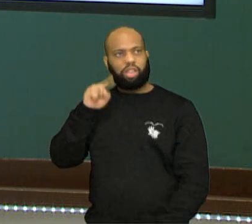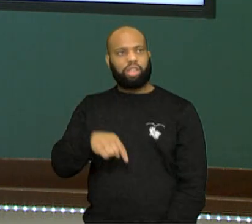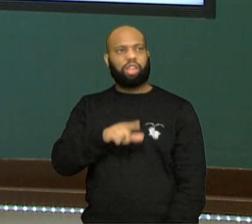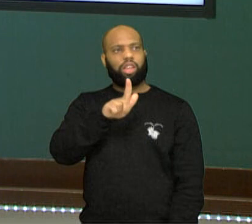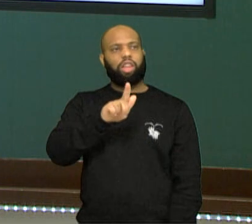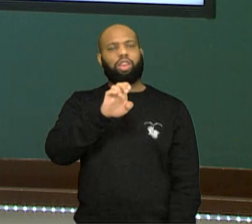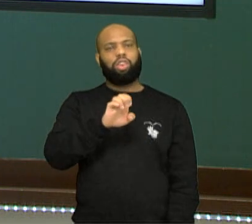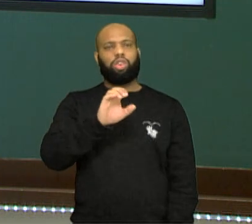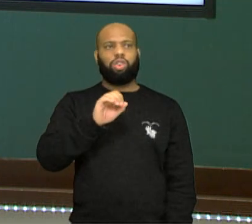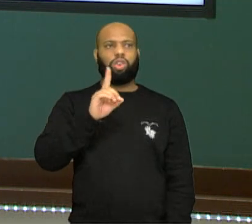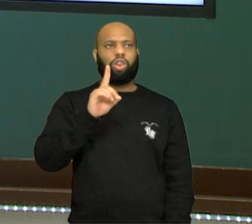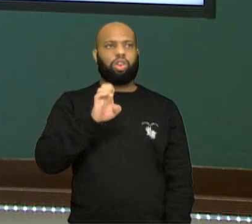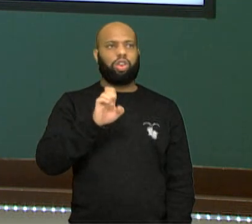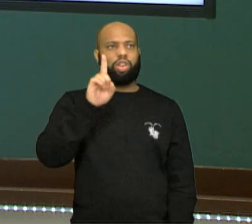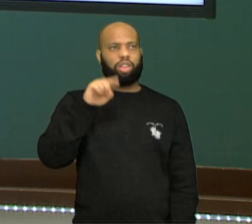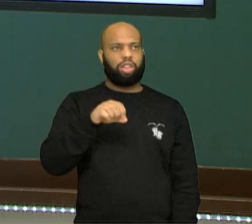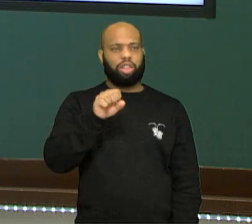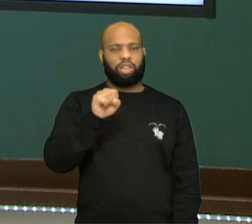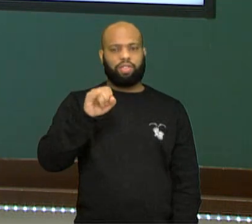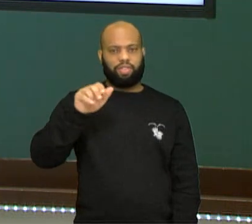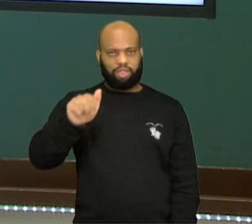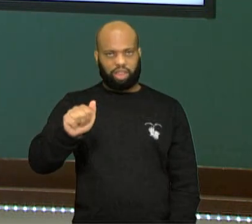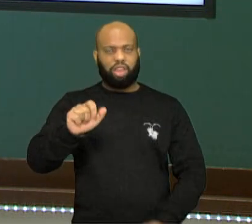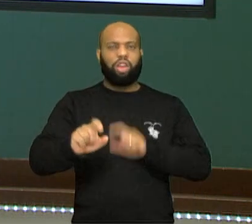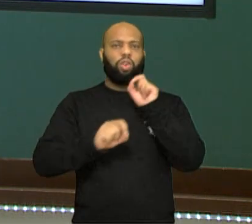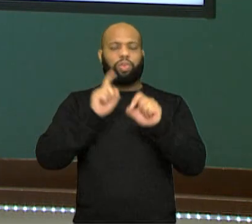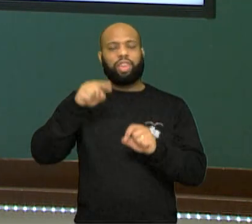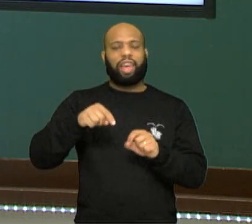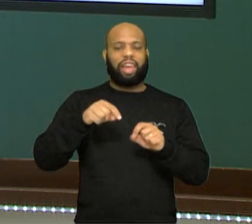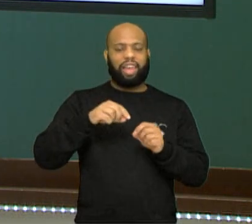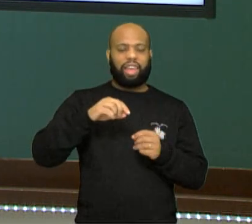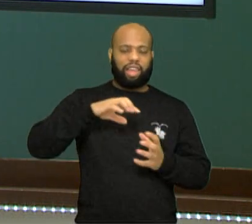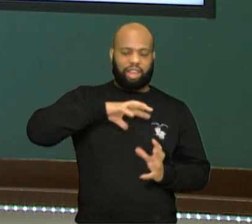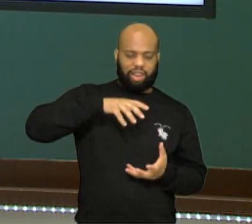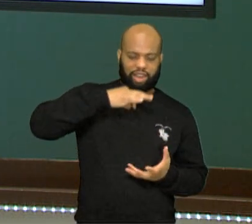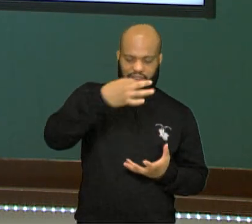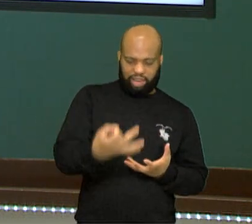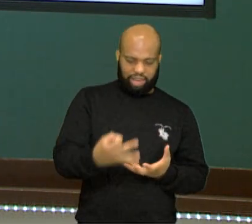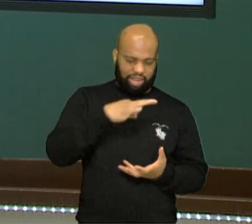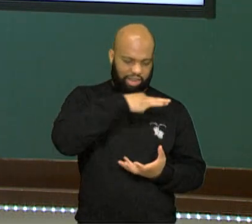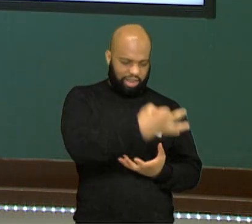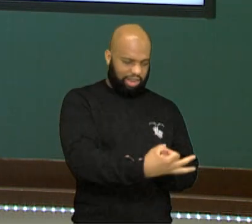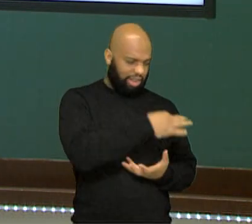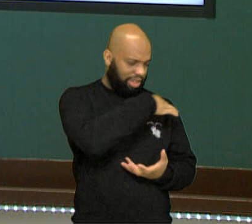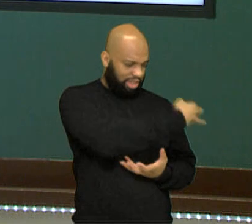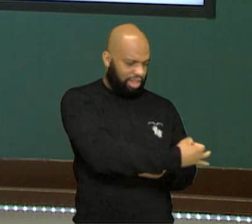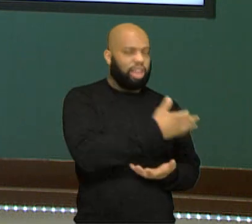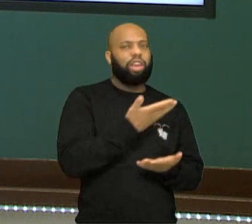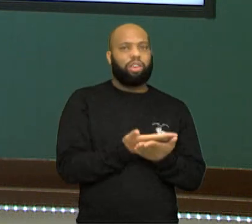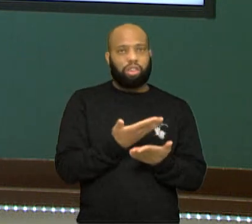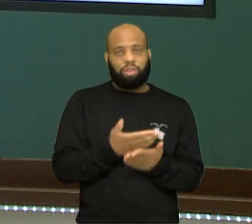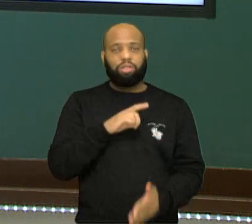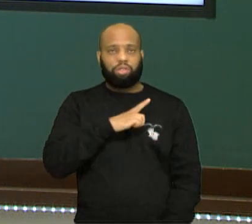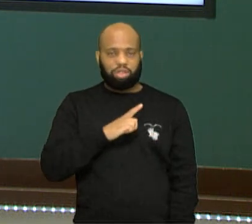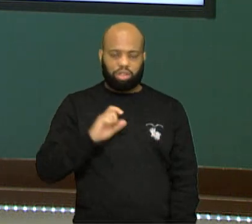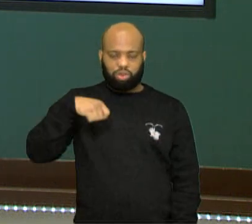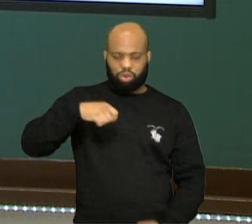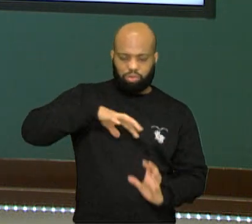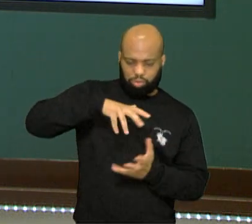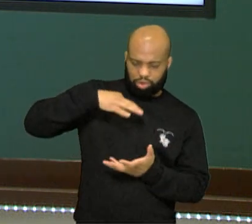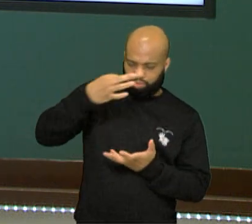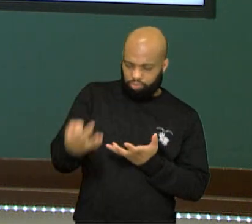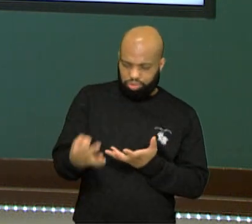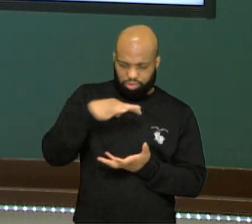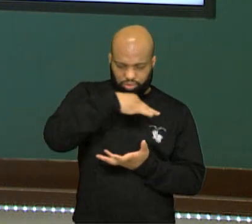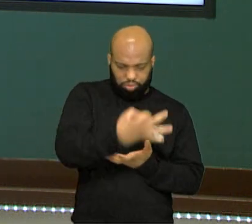das geodésias. As geodésias são exatamente essas linhas que há muito tempo já são estudadas, que elas são